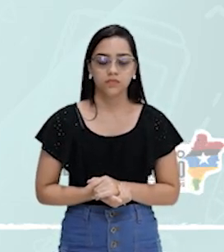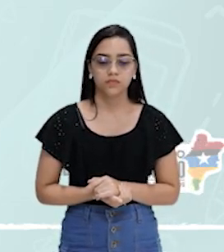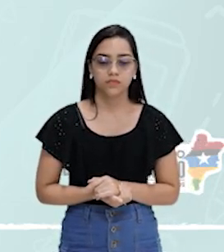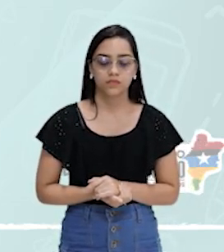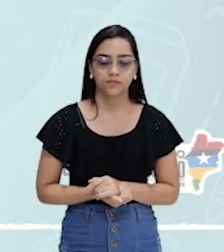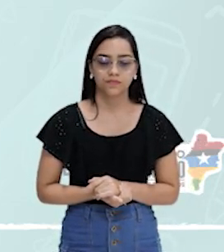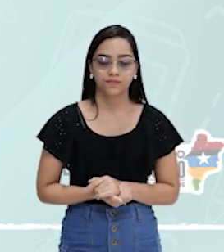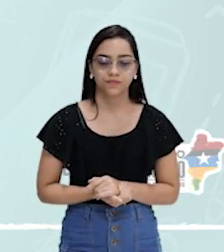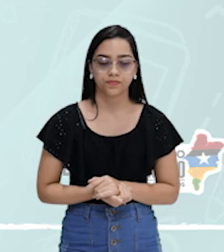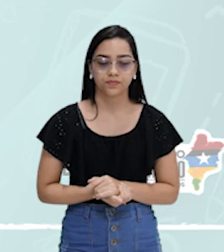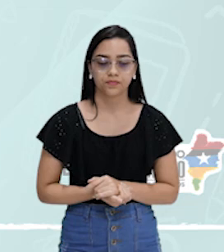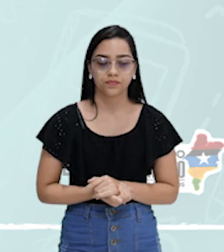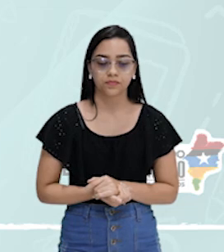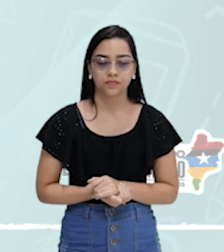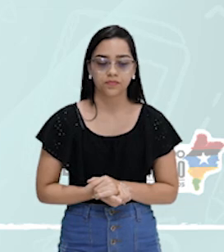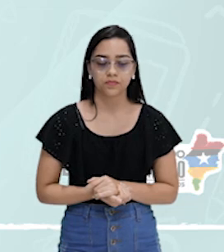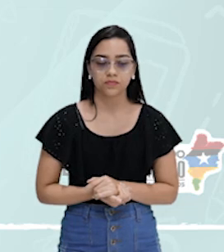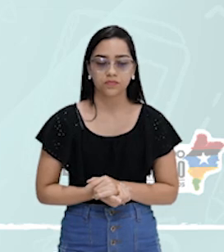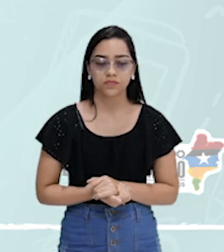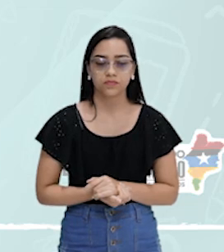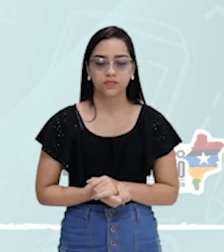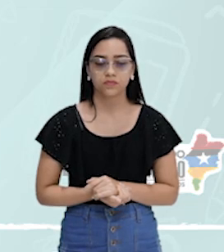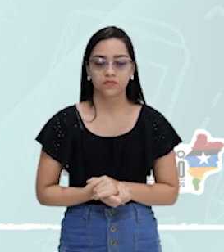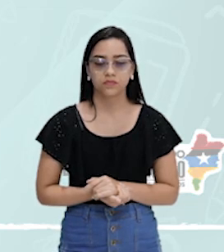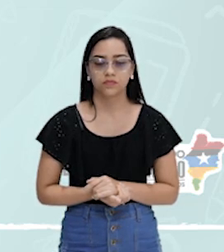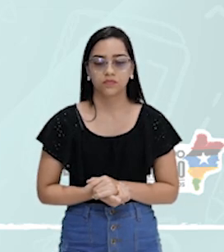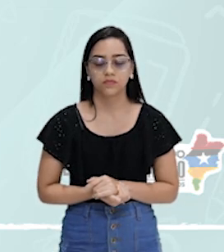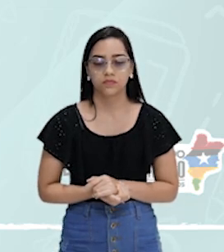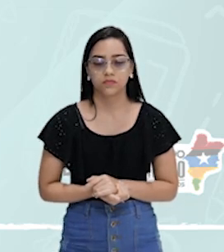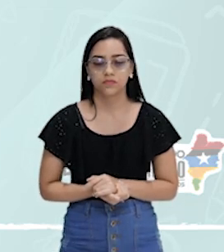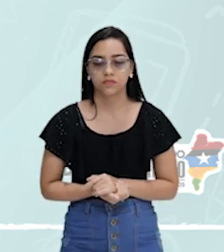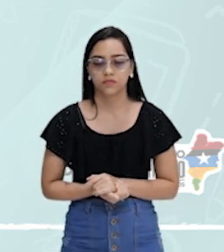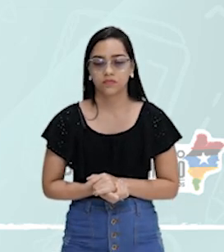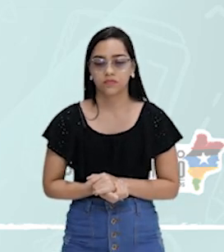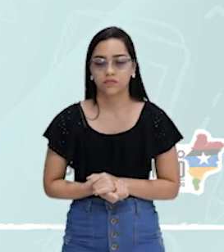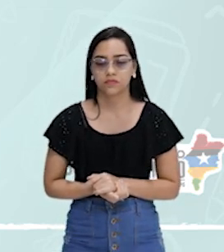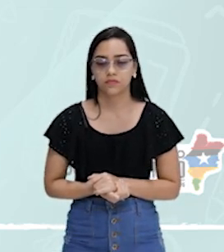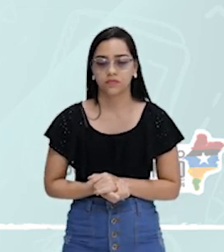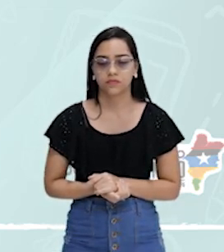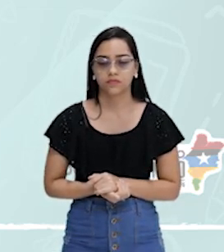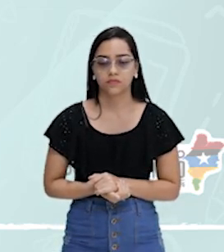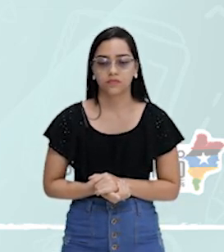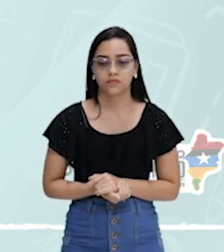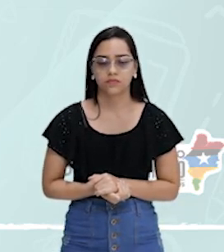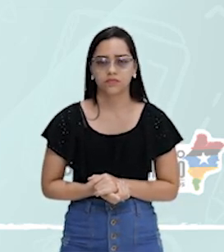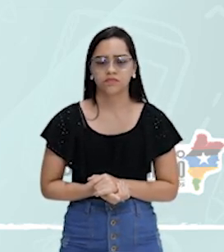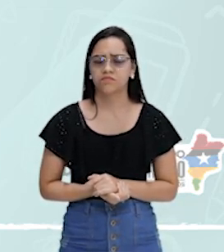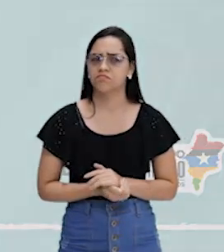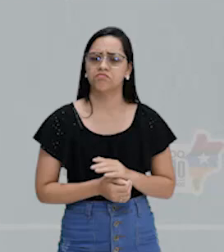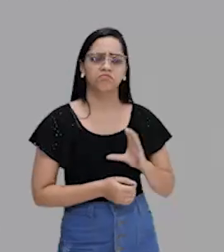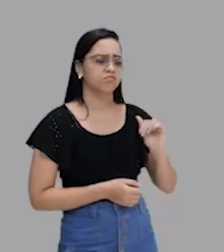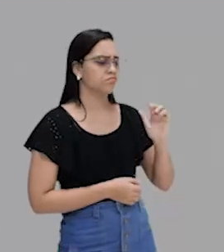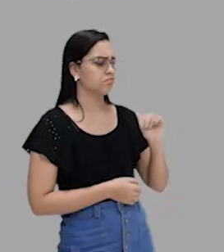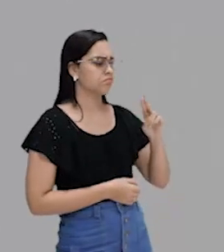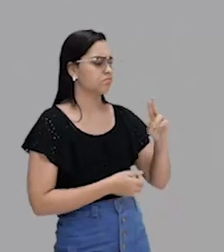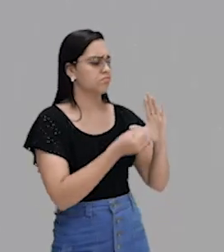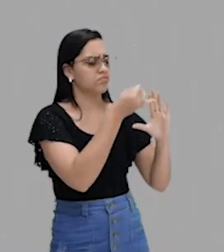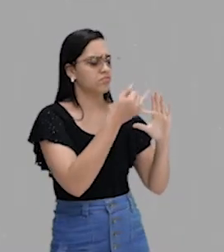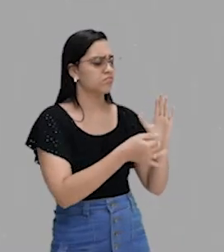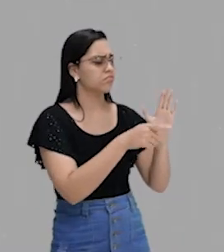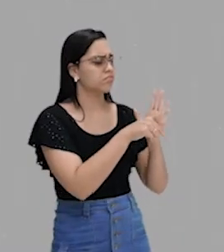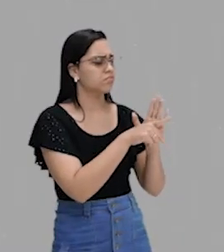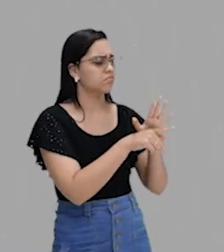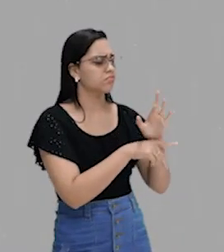a objetividade, a impessoalidade e o retrato fiel da realidade. Mas, Cacau, isso aí não são